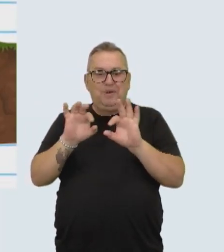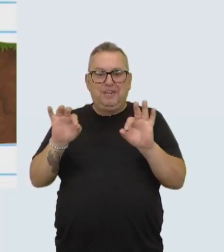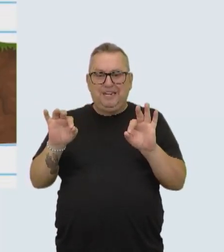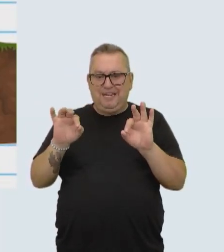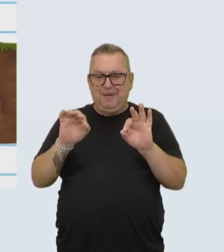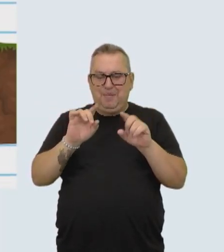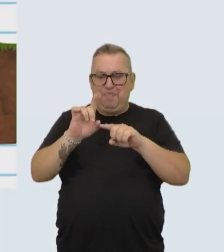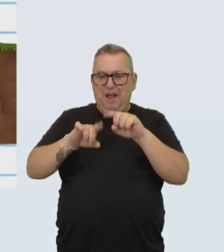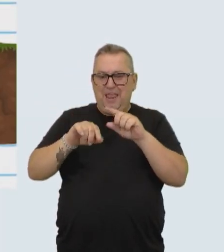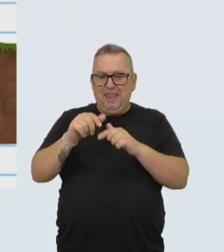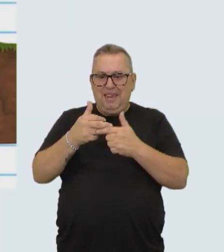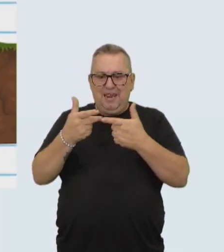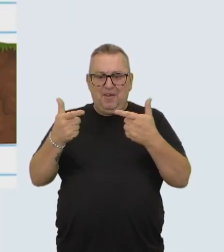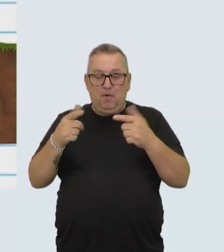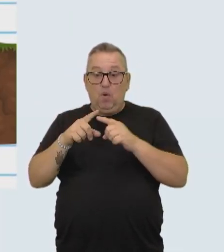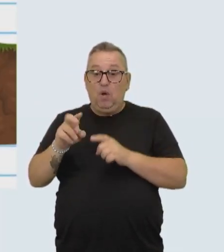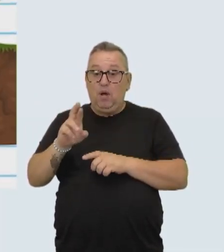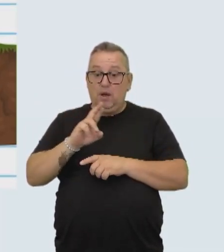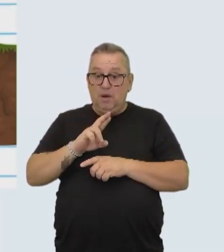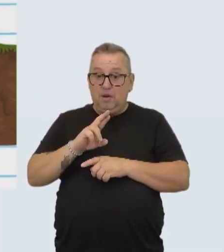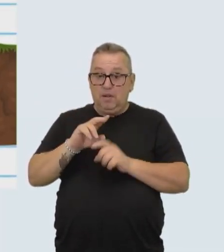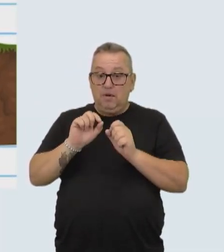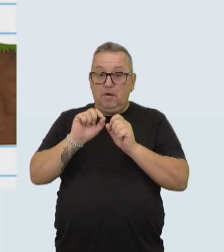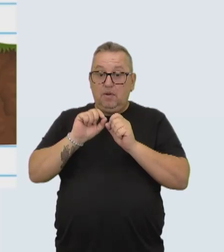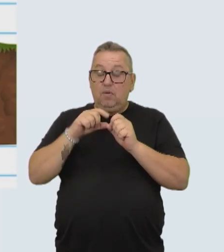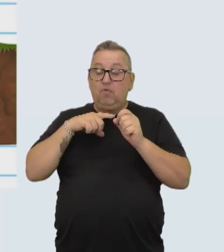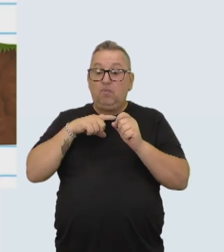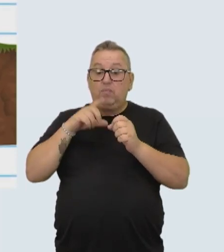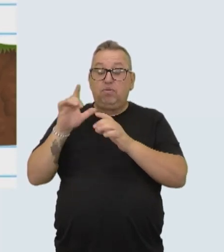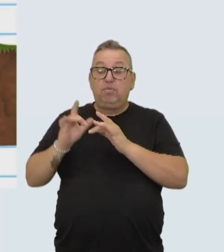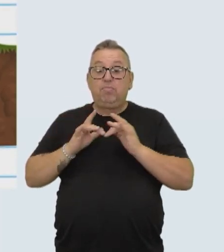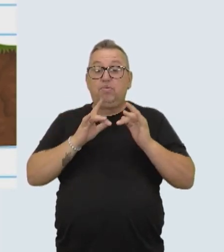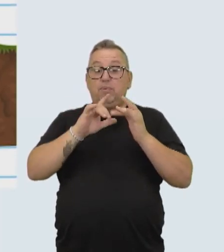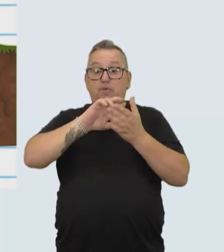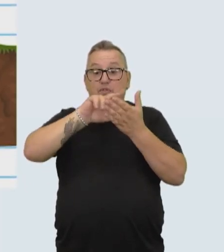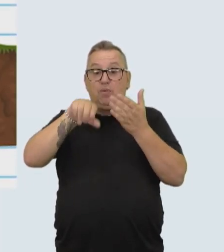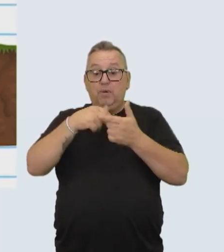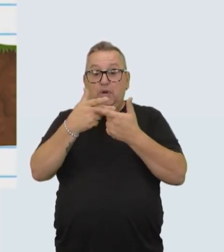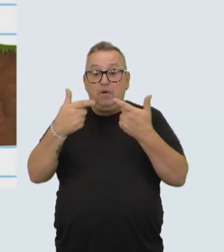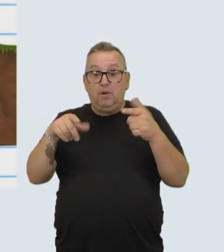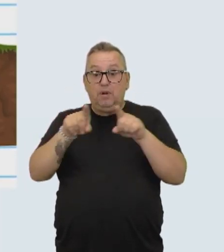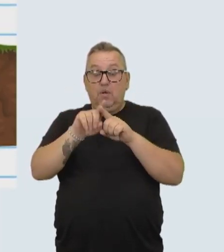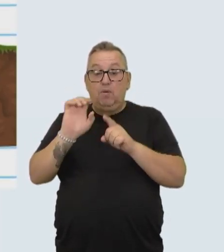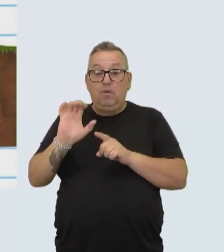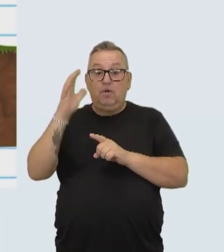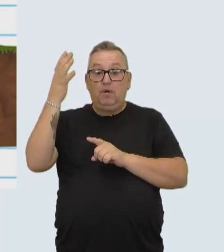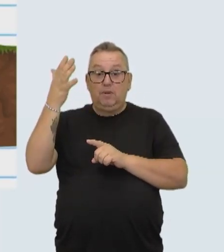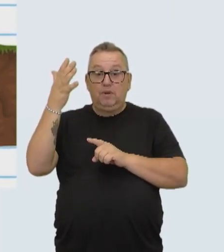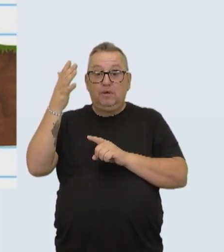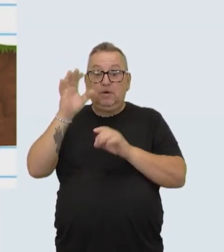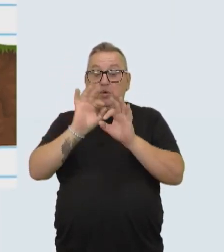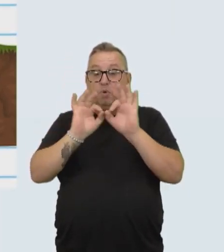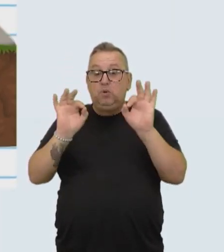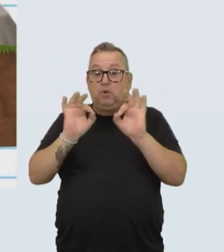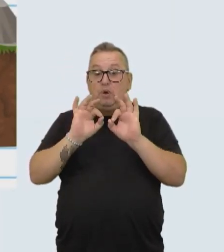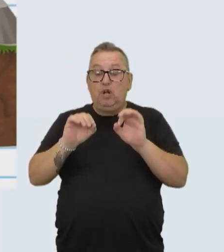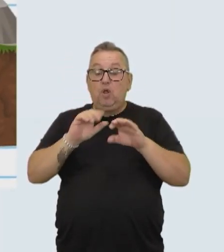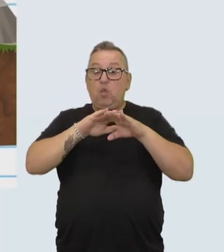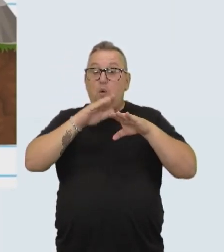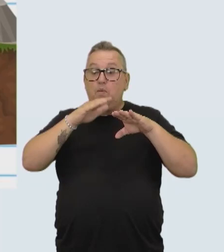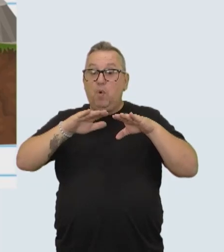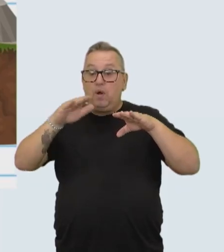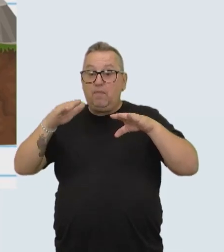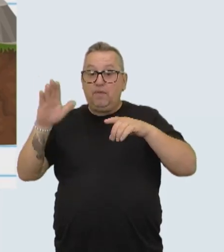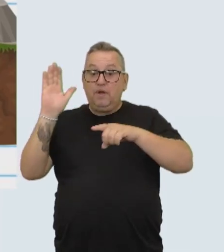amontoado de materiais, mas resultava de uma complexa interação de inúmeros fatores, como clima, organismos e topografia,